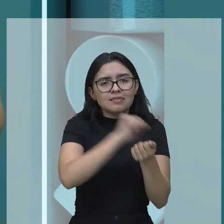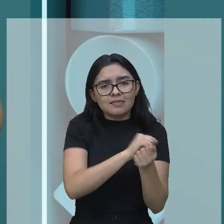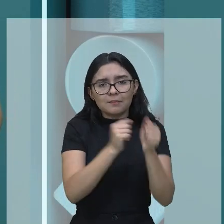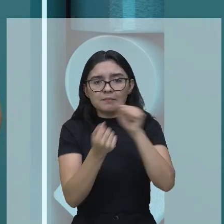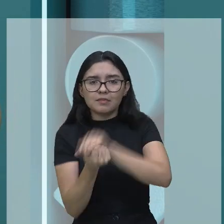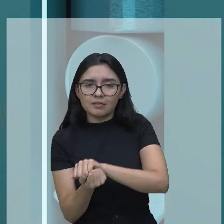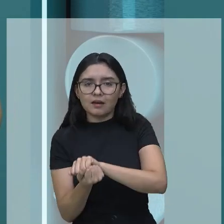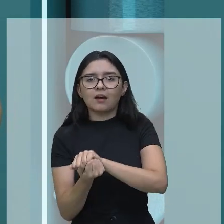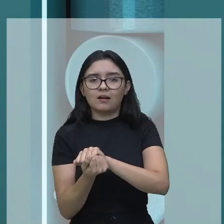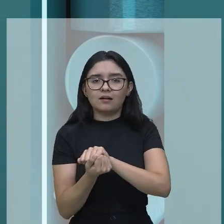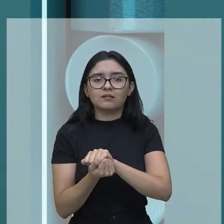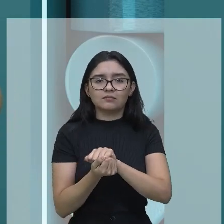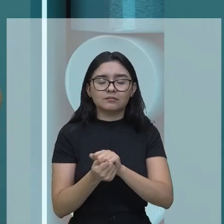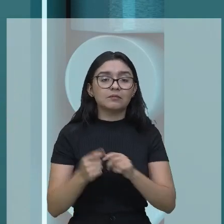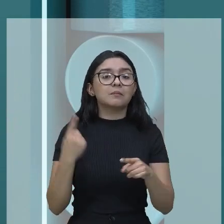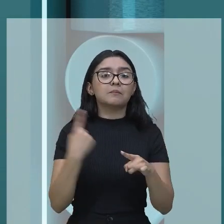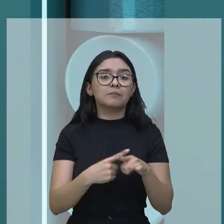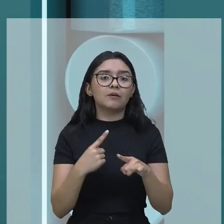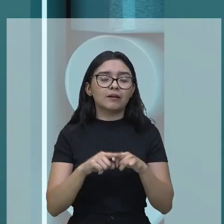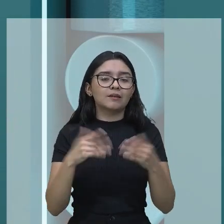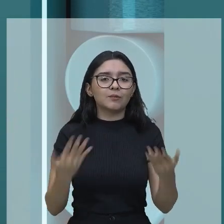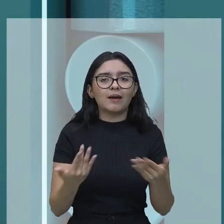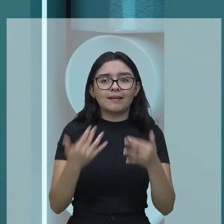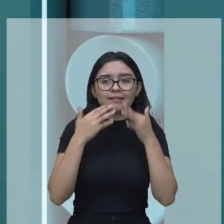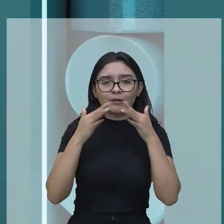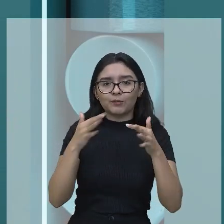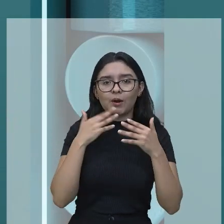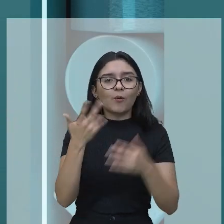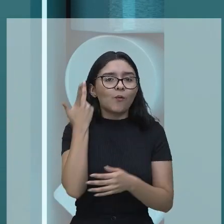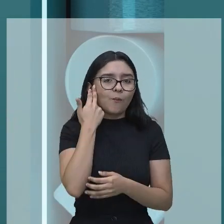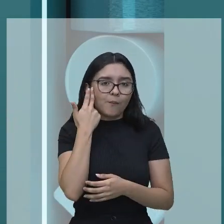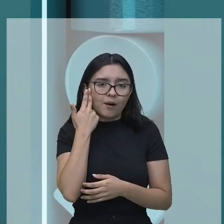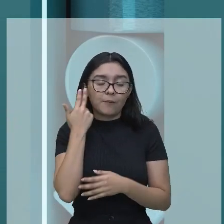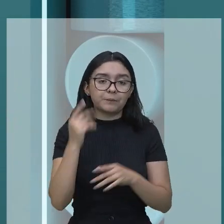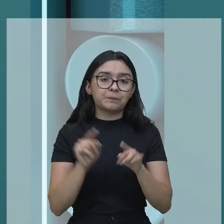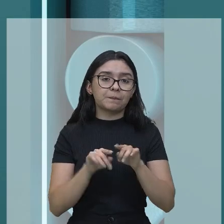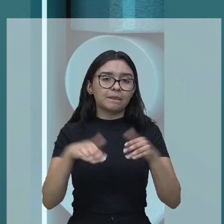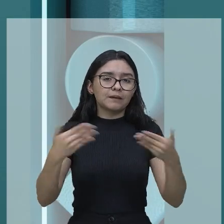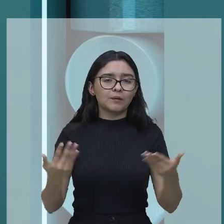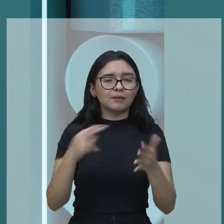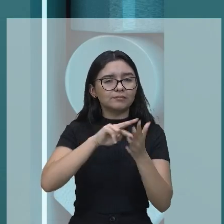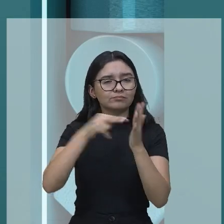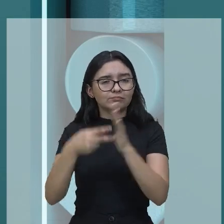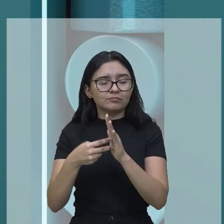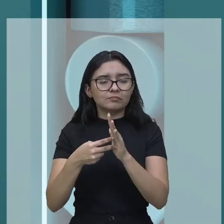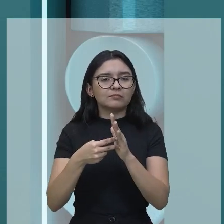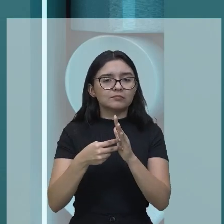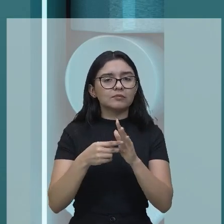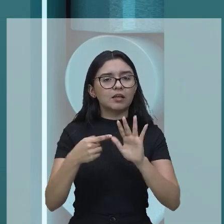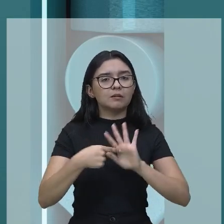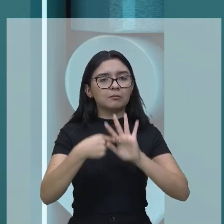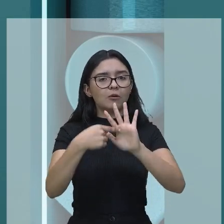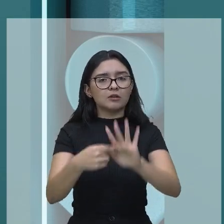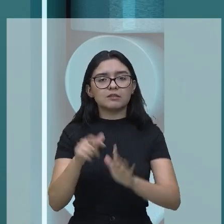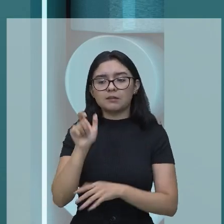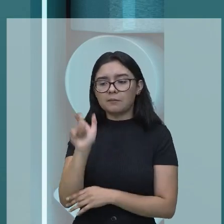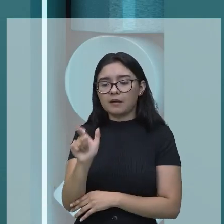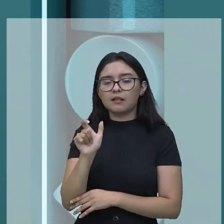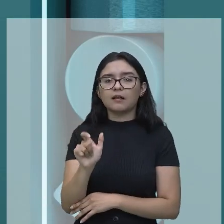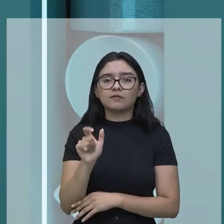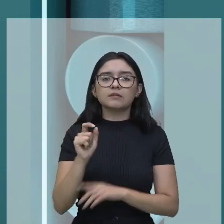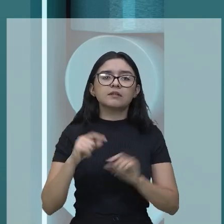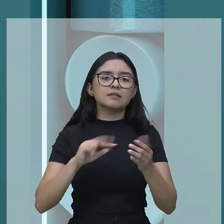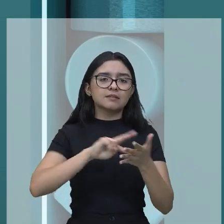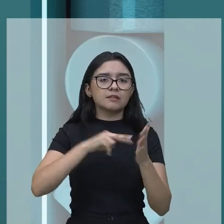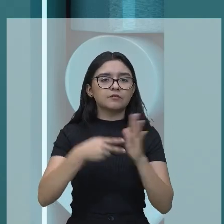se adequar, porque não é algo natural. Então é nesse sentido que ele traz essa palavra que significa o